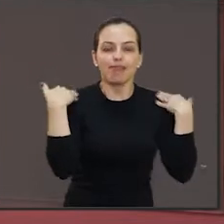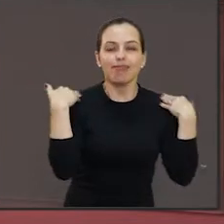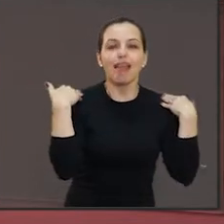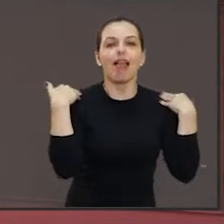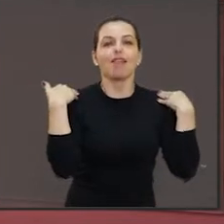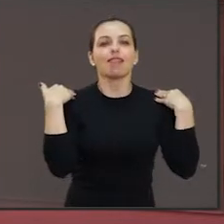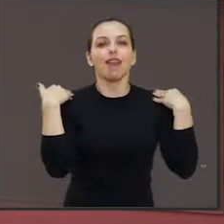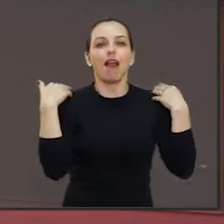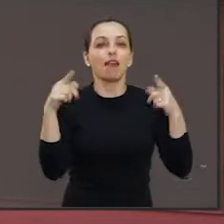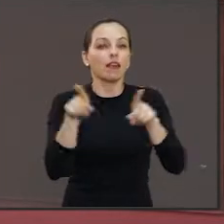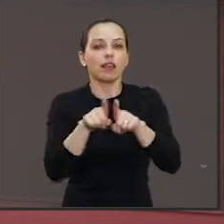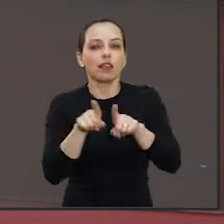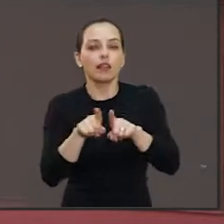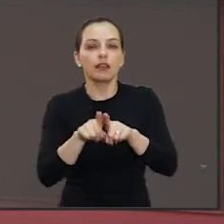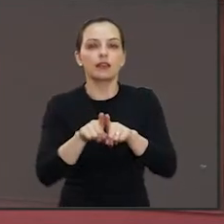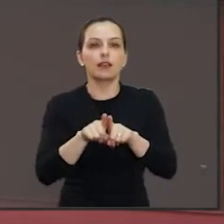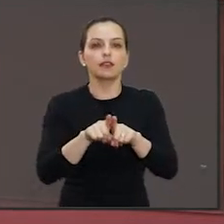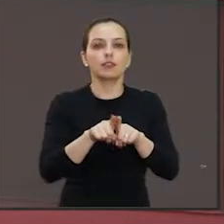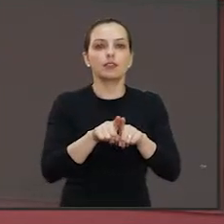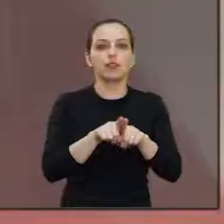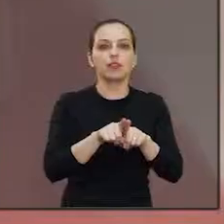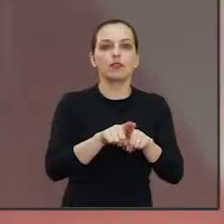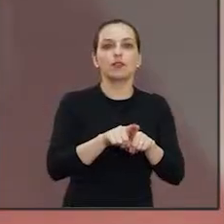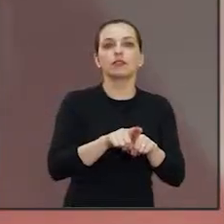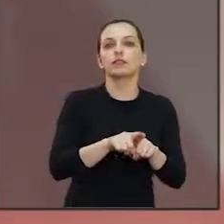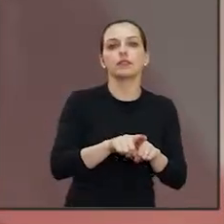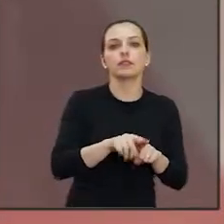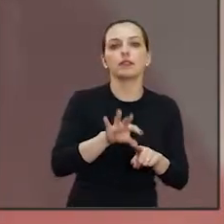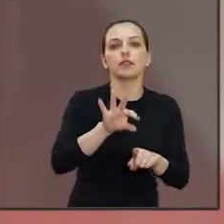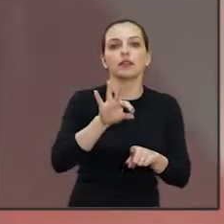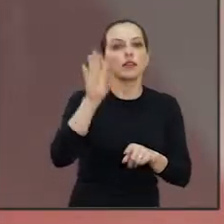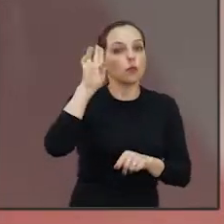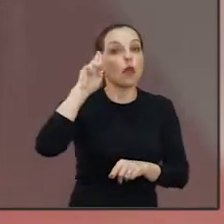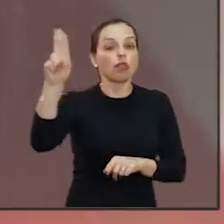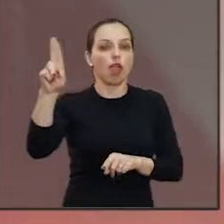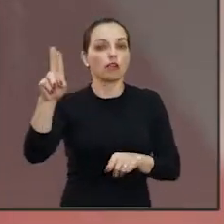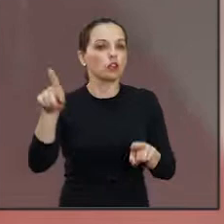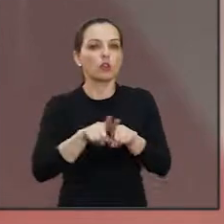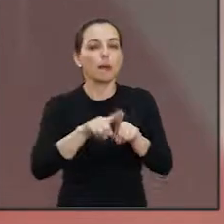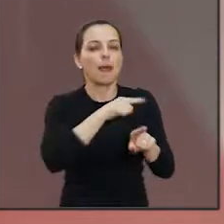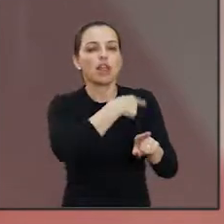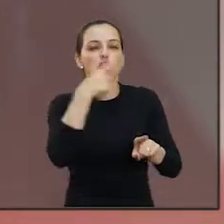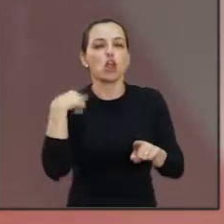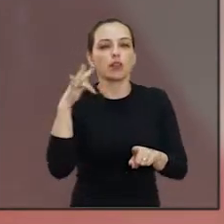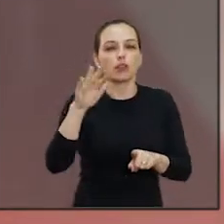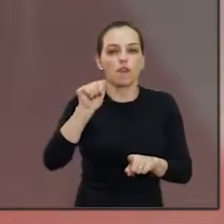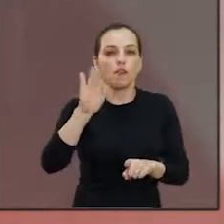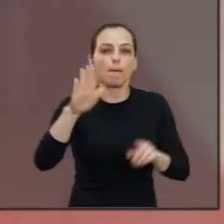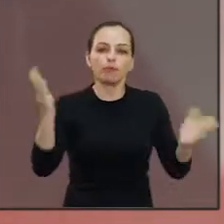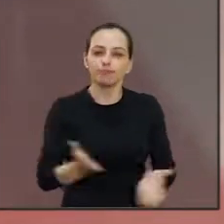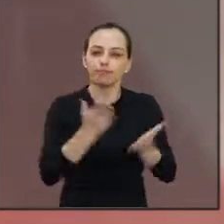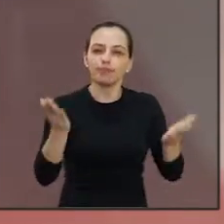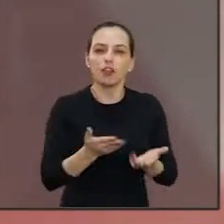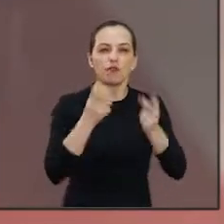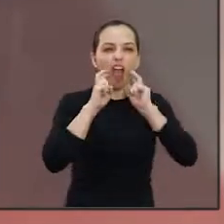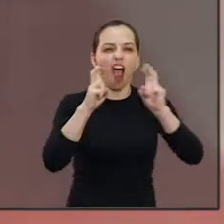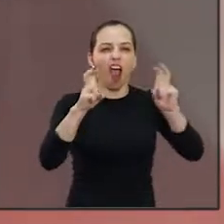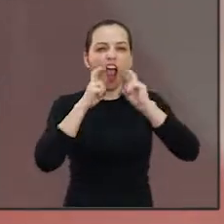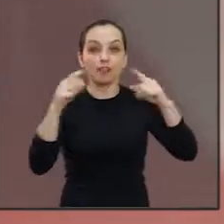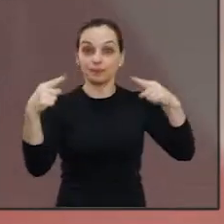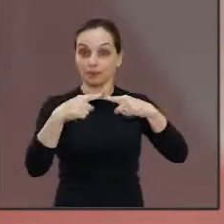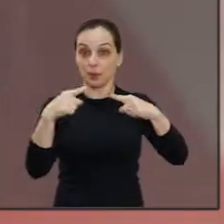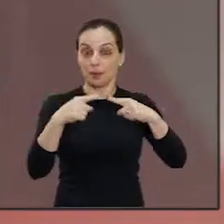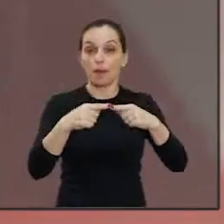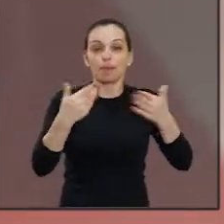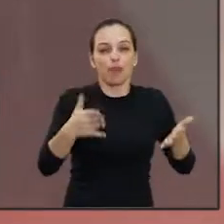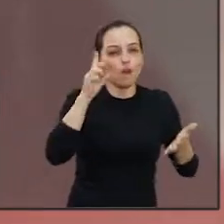hora lá um grito de guerra para dar uma força para a Força Aérea que estava perdendo os jogos. E foi um dia inesquecível, divertido,